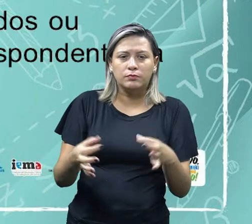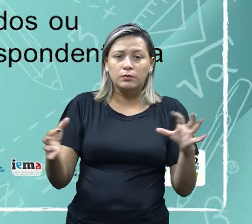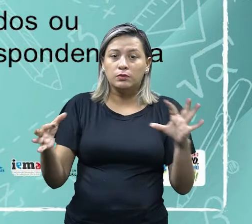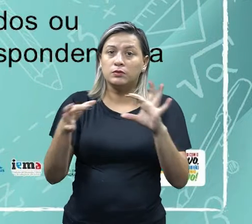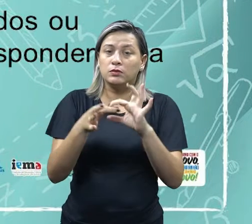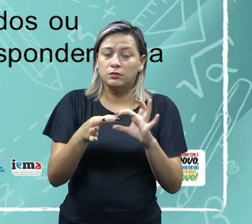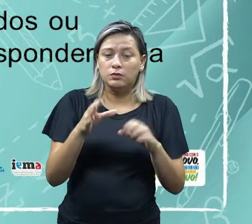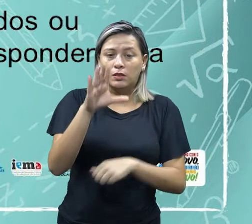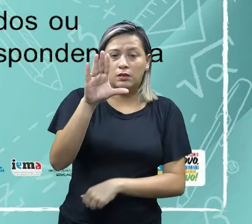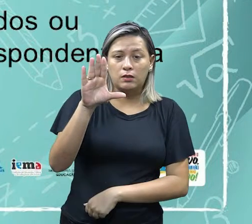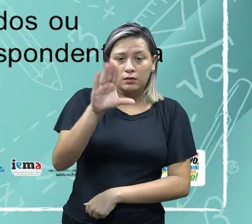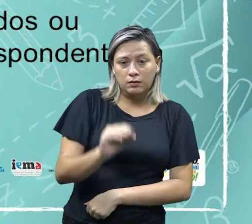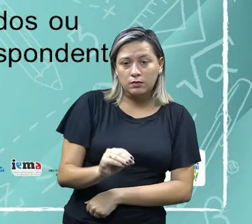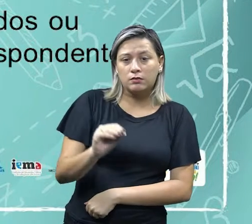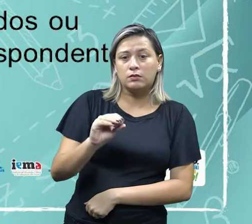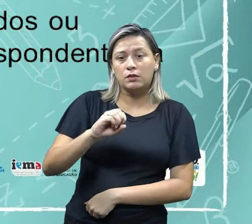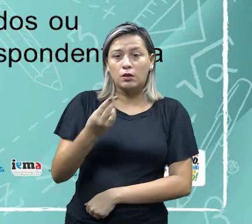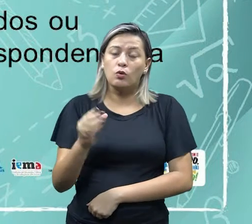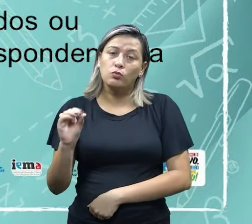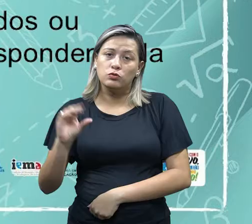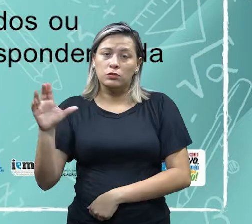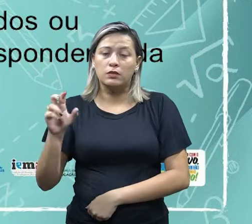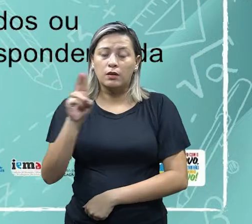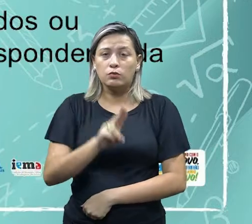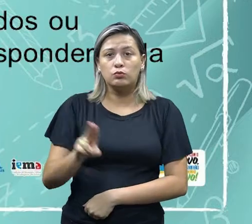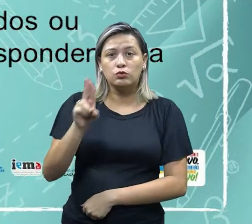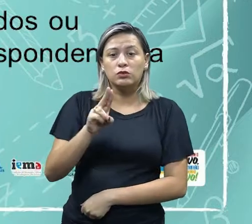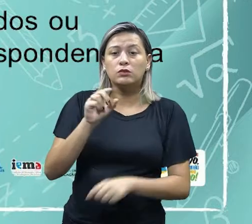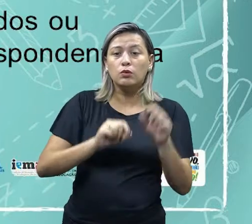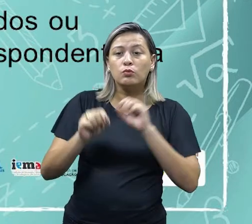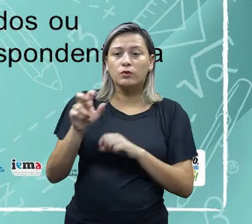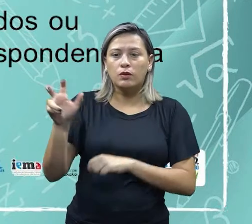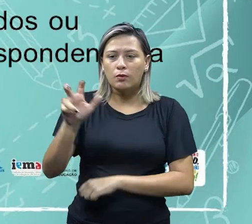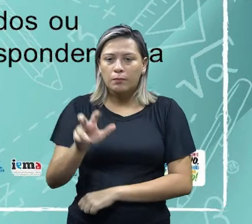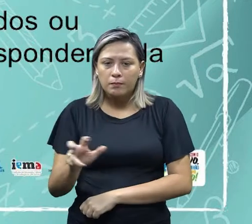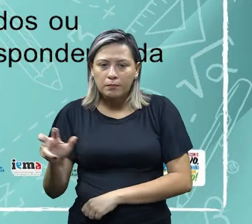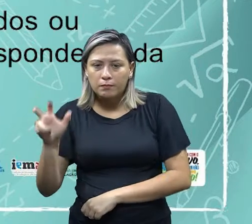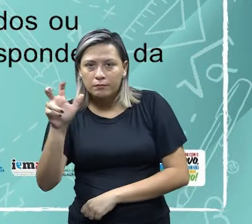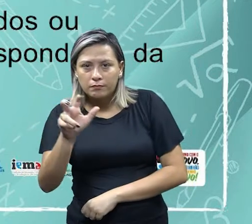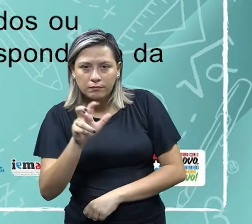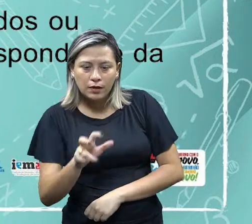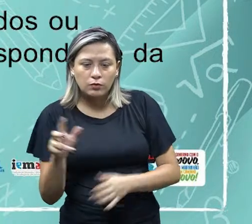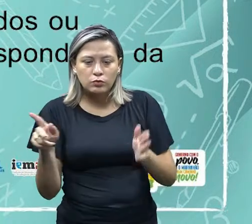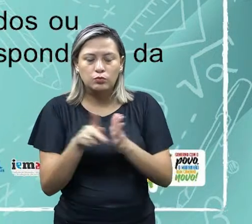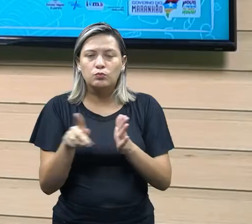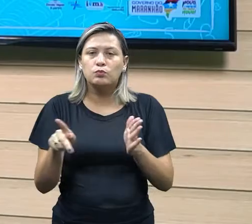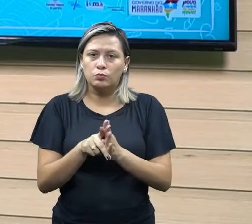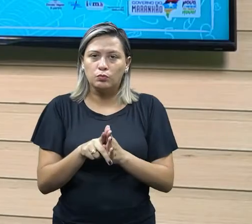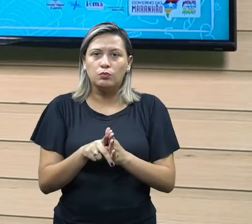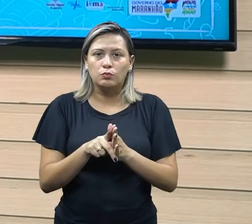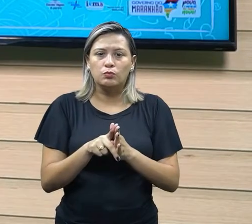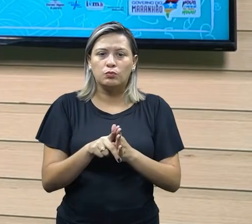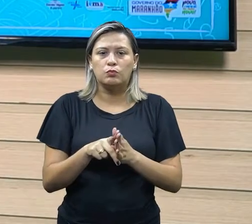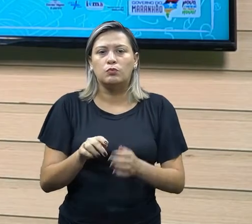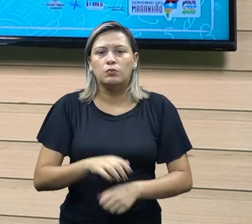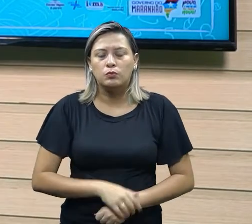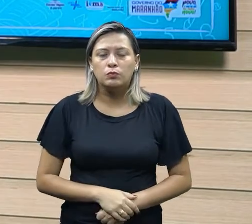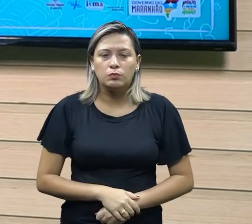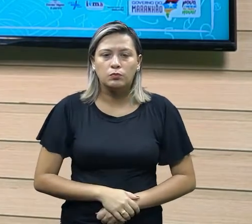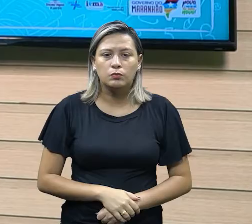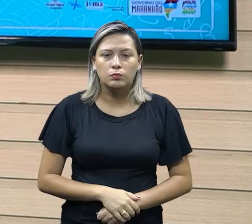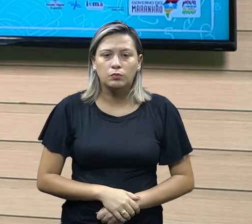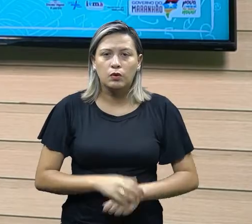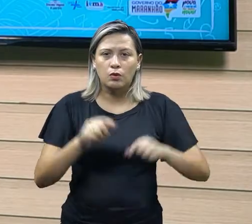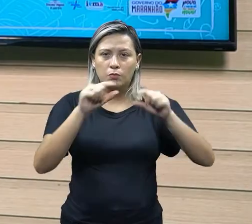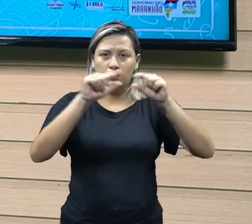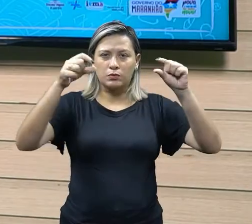ou desligados com um clique no mouse, na região correspondente à da barra de status. Então, aqui você